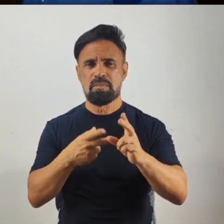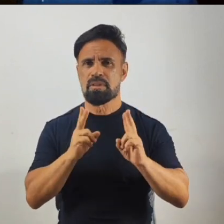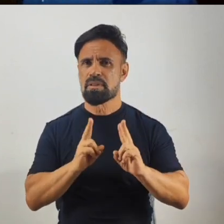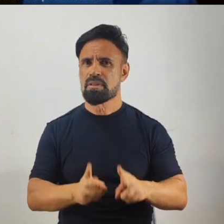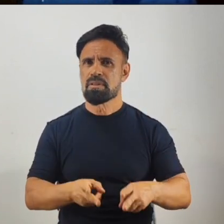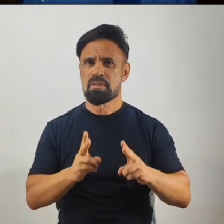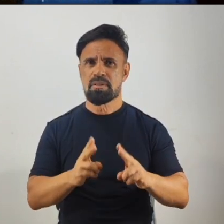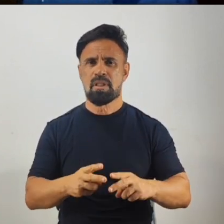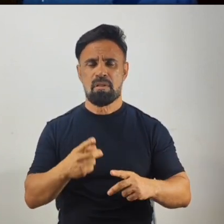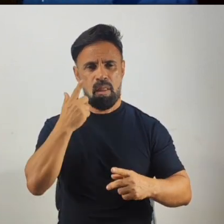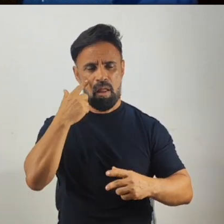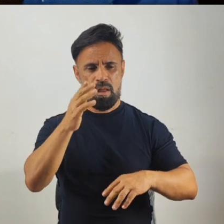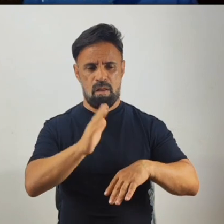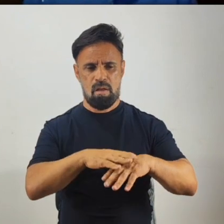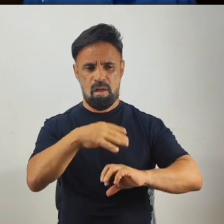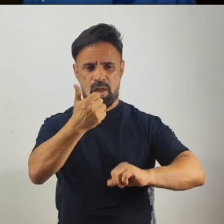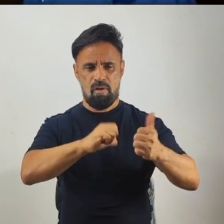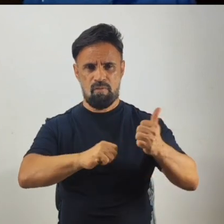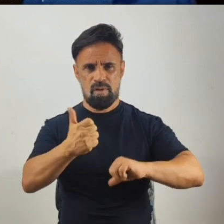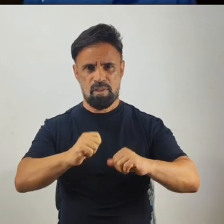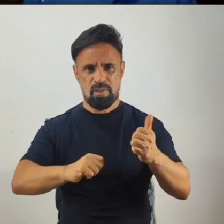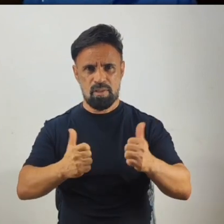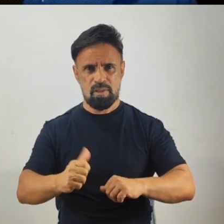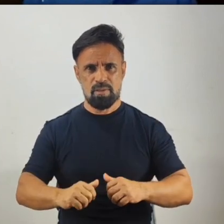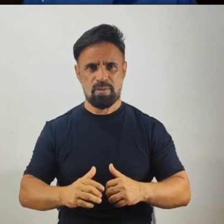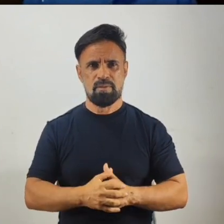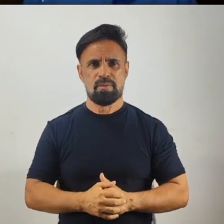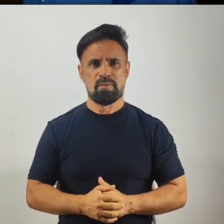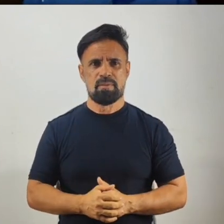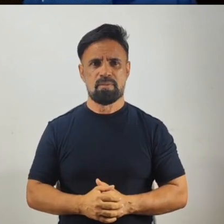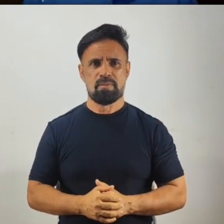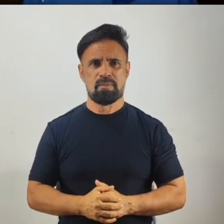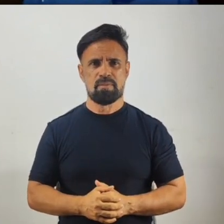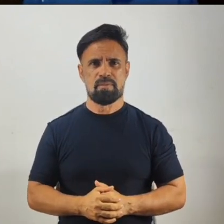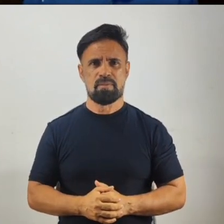seja constantemente avaliada